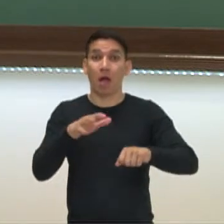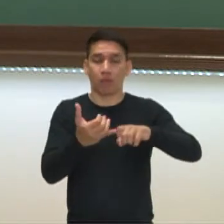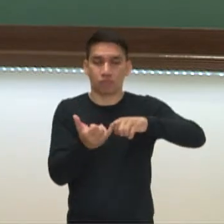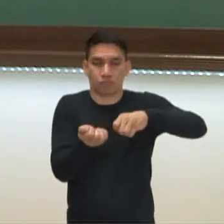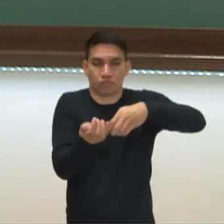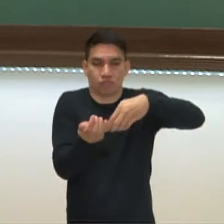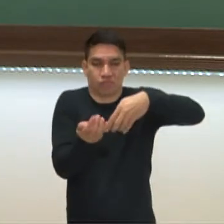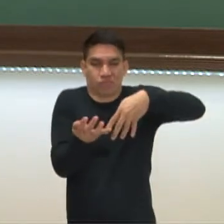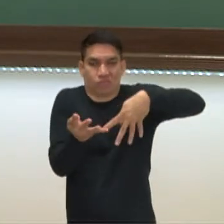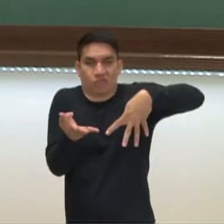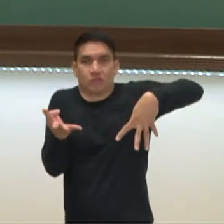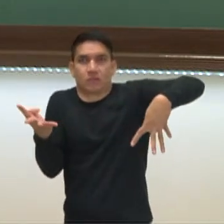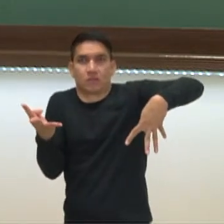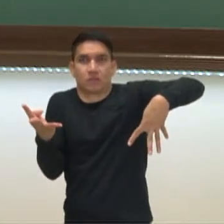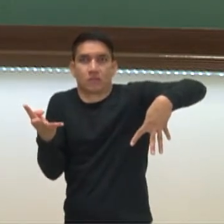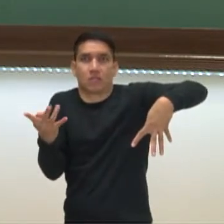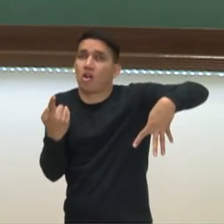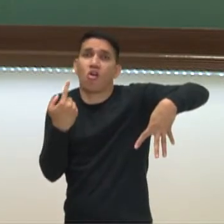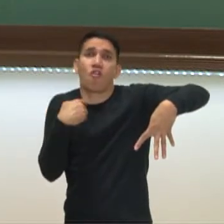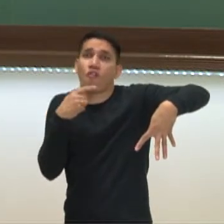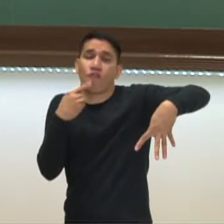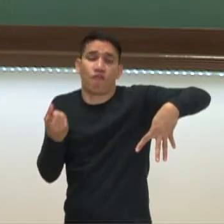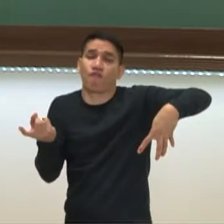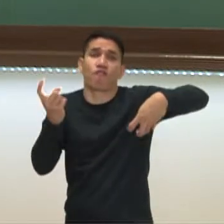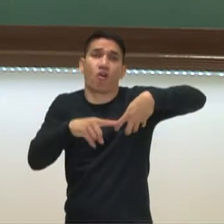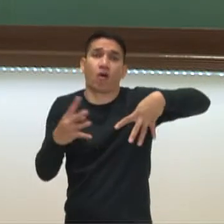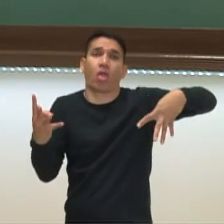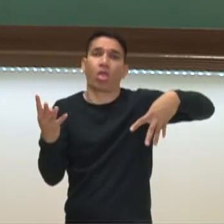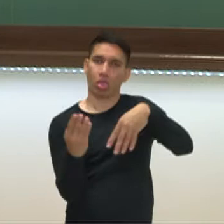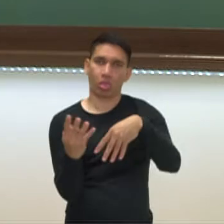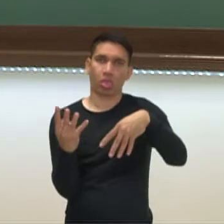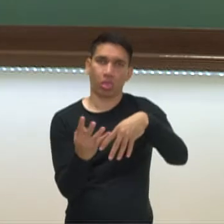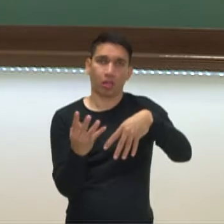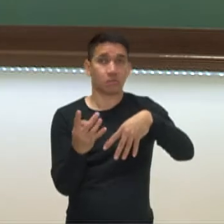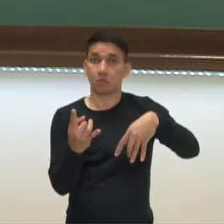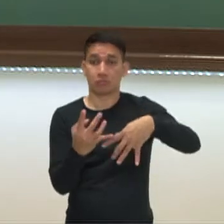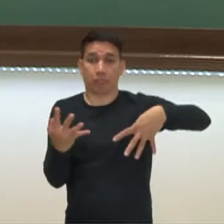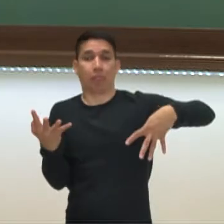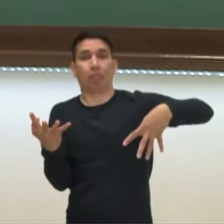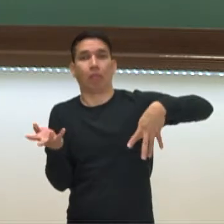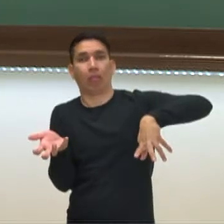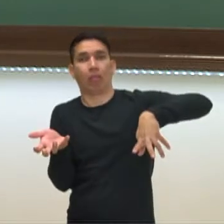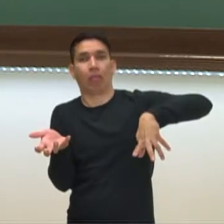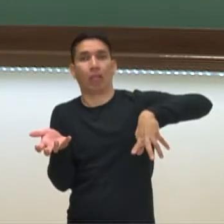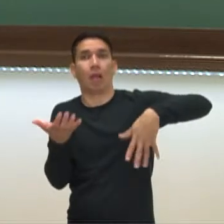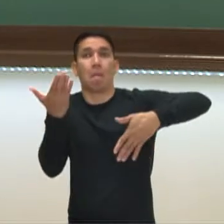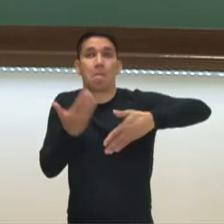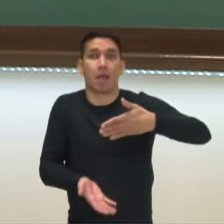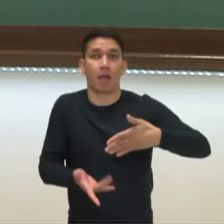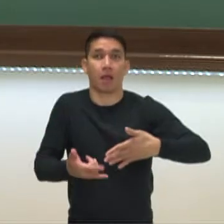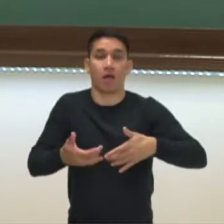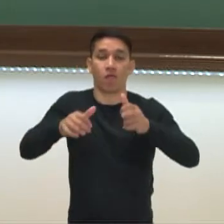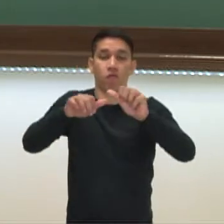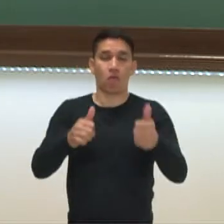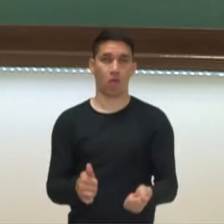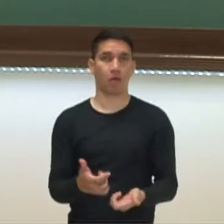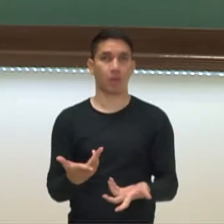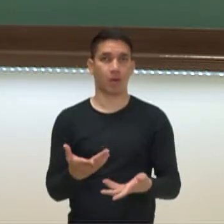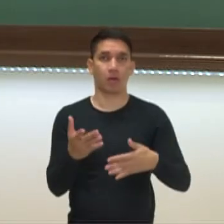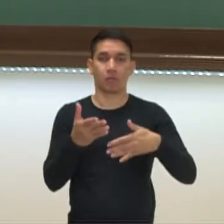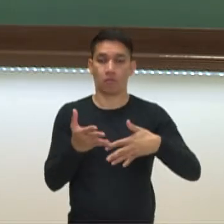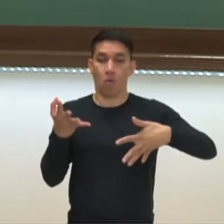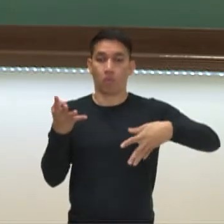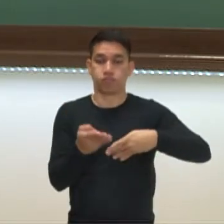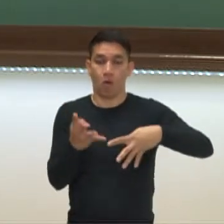Mas o elástico, ele não volta mais ao estado normal dele, né? Ele perde formato. Uma mola,